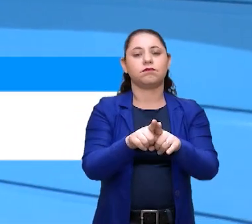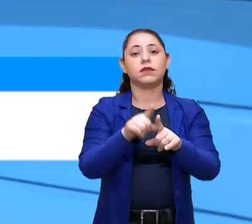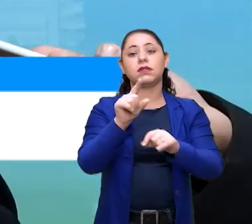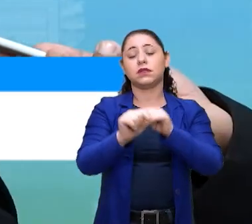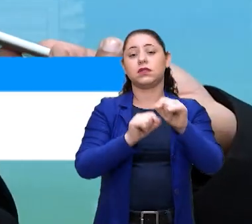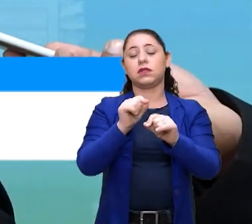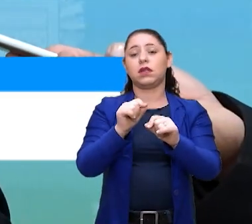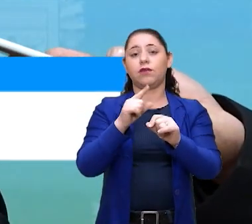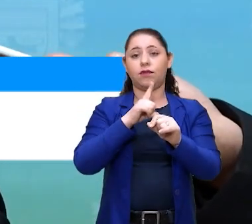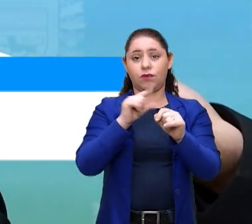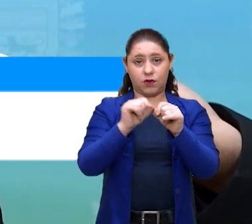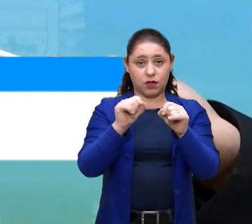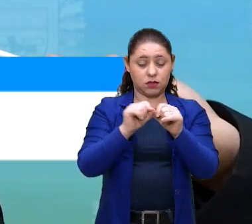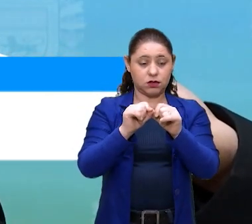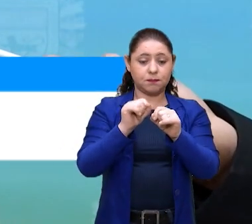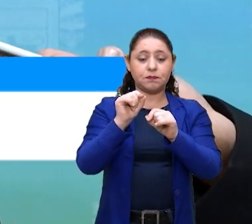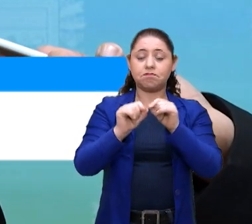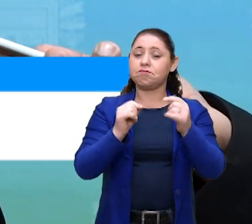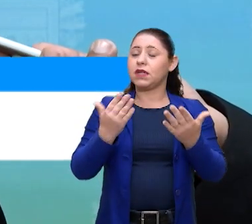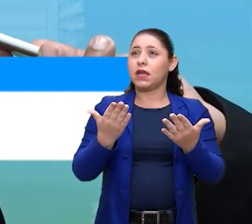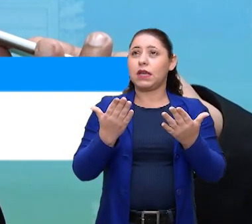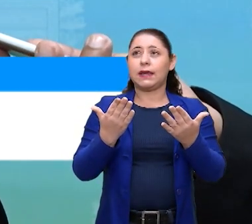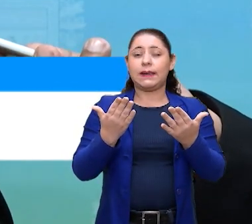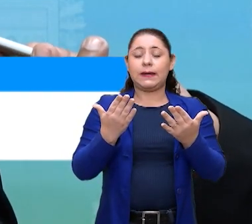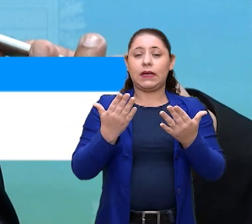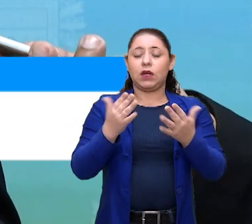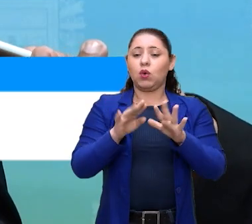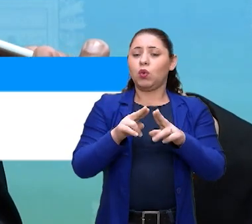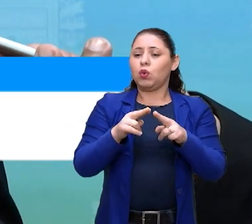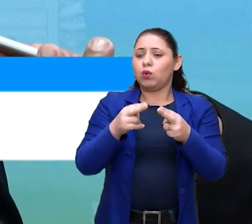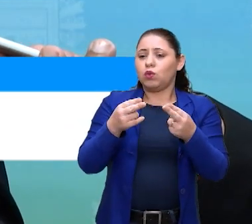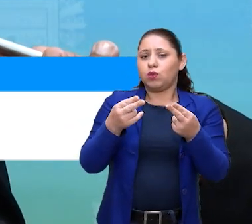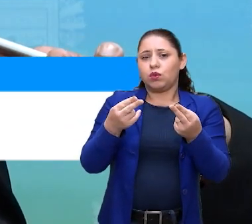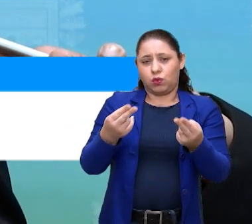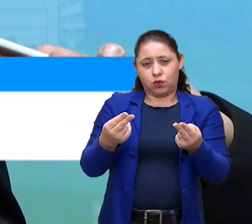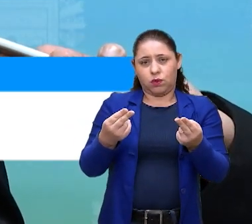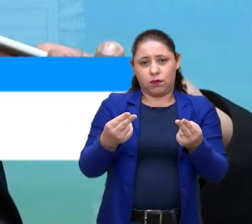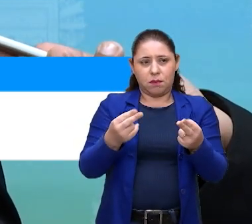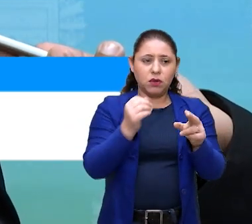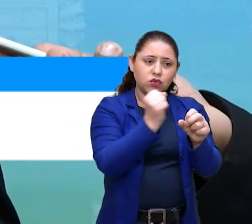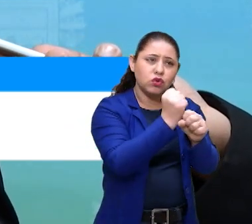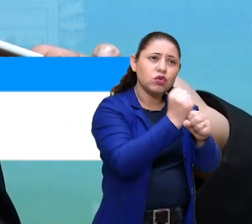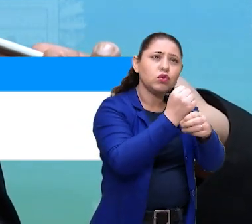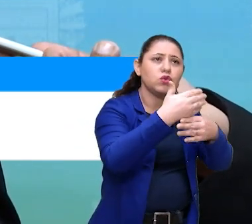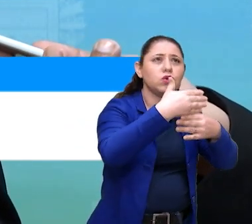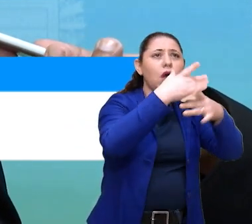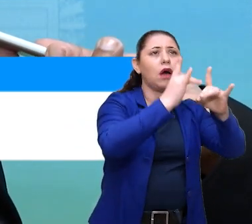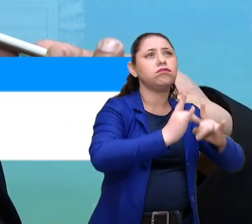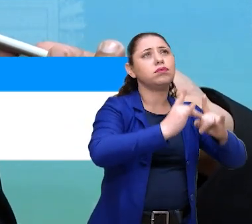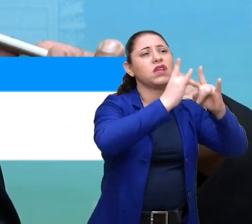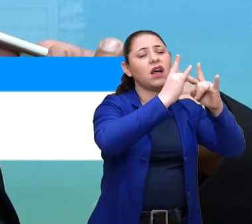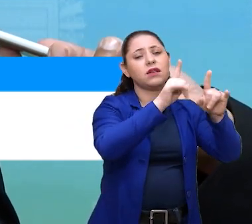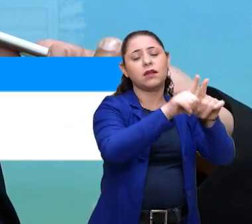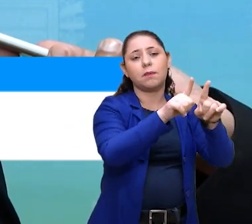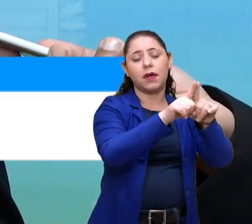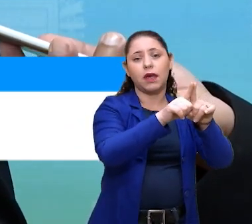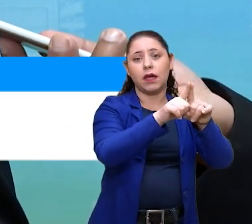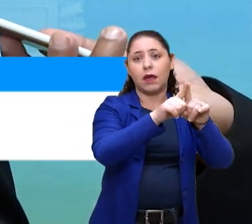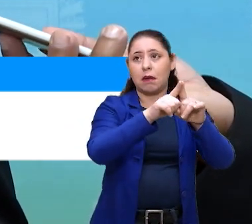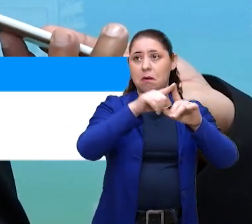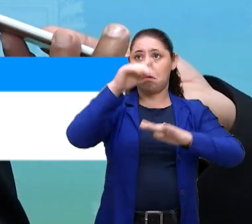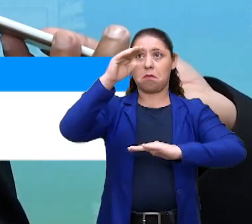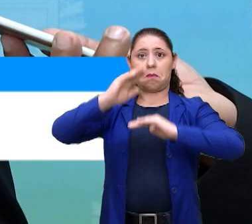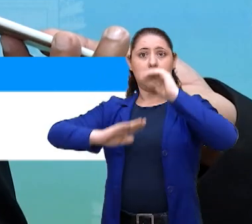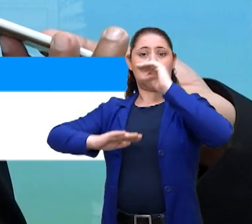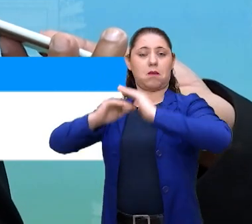e que isso levou desde um humilde construtor, pedreiro, até